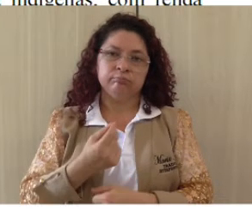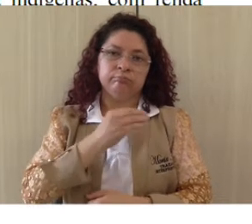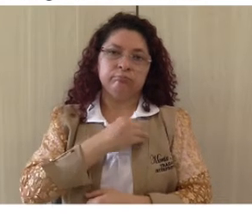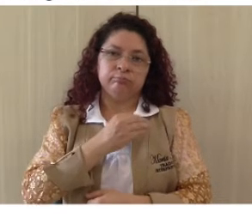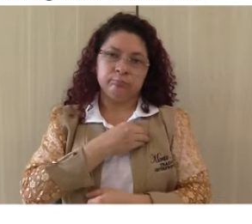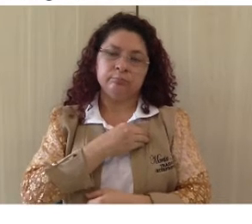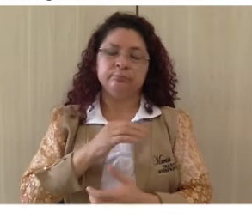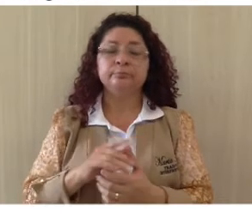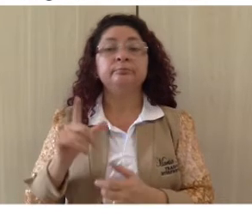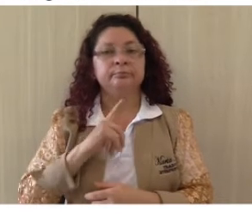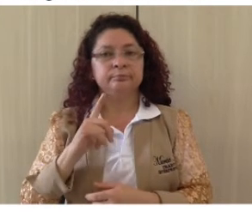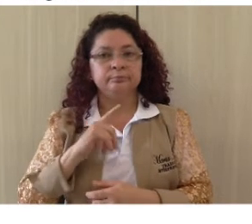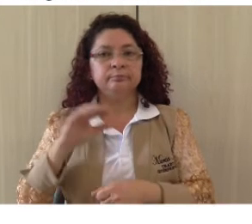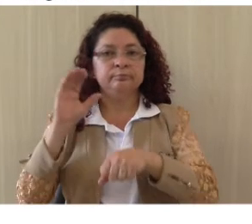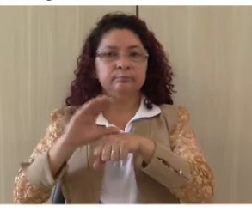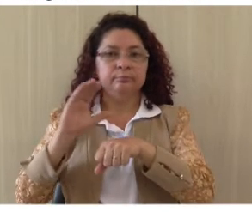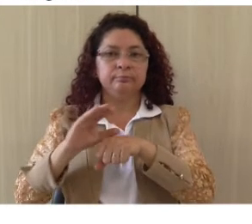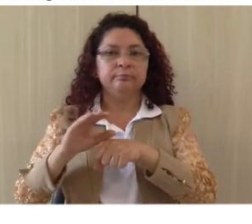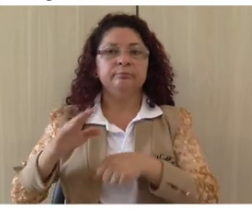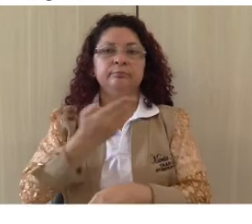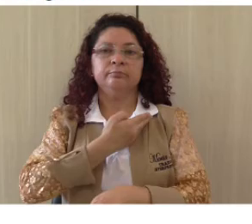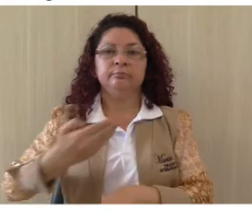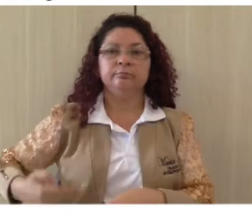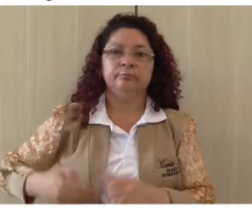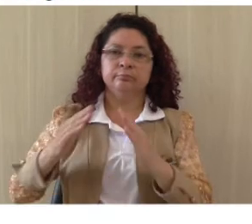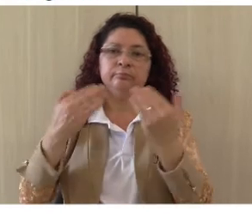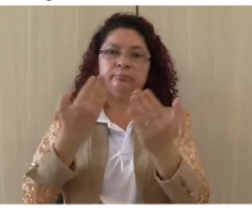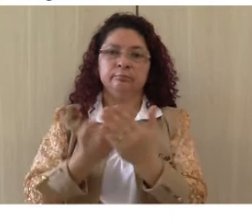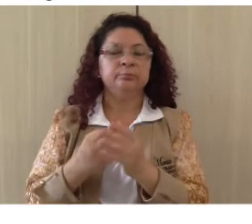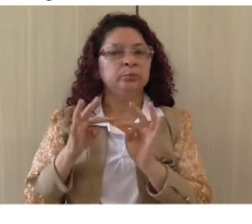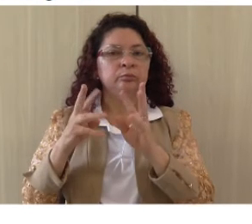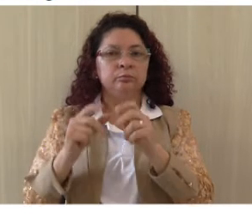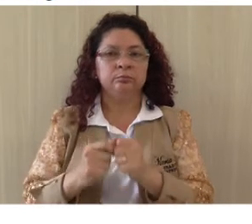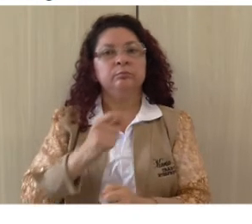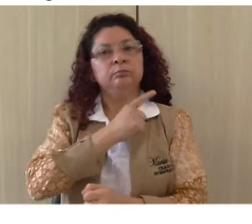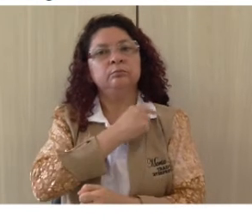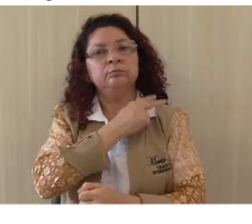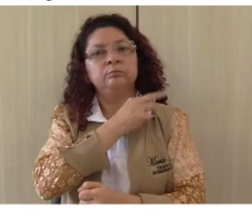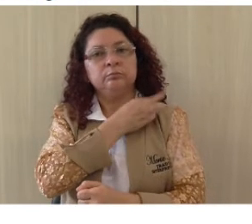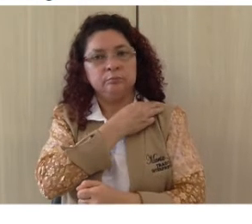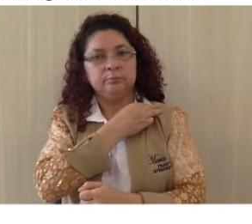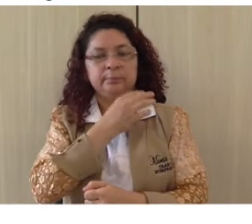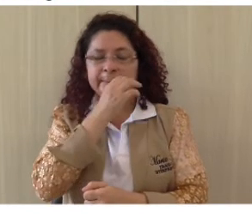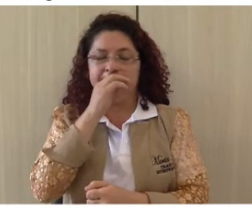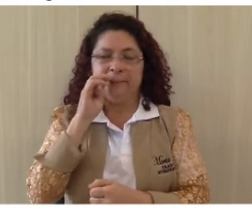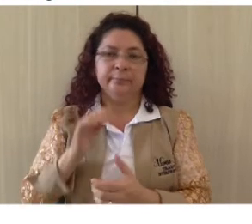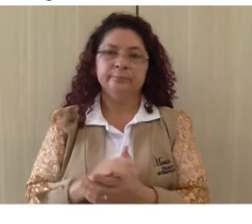meio, e que tenham cursado em escola pública integralmente o ensino médio ou